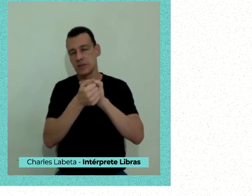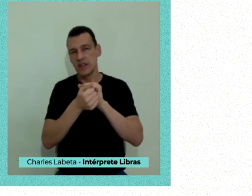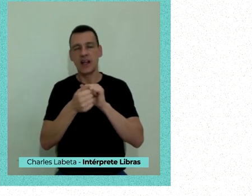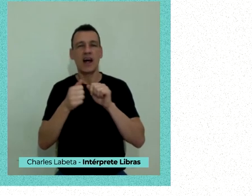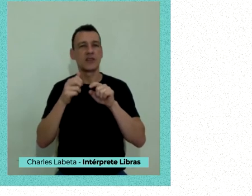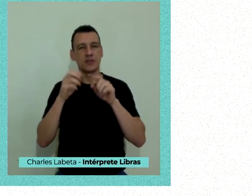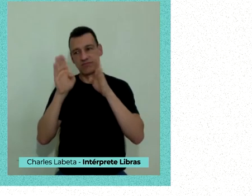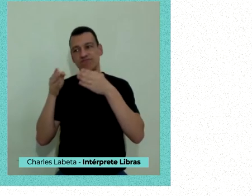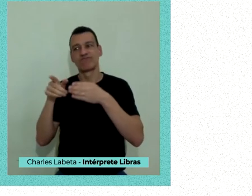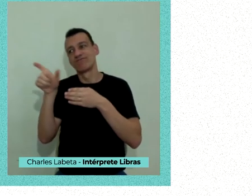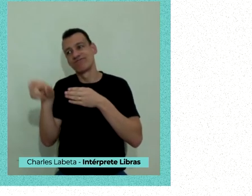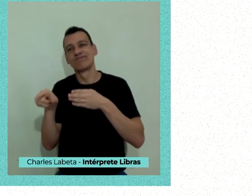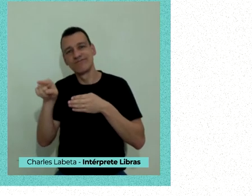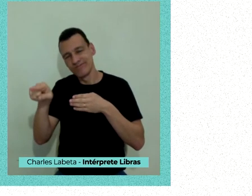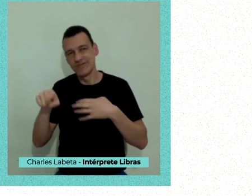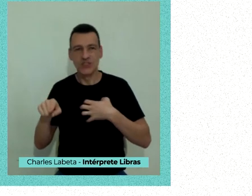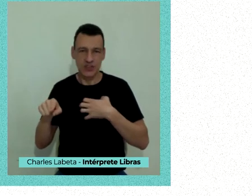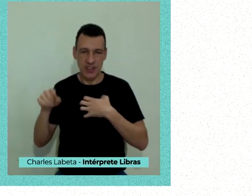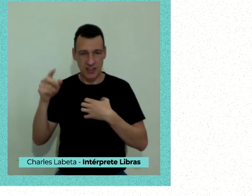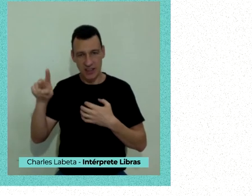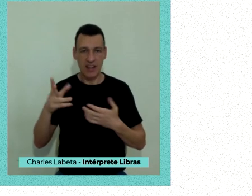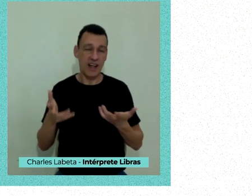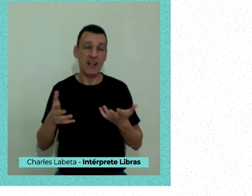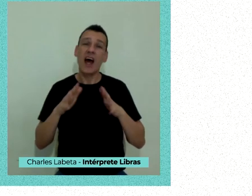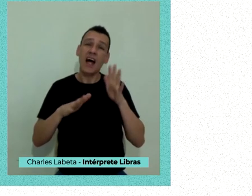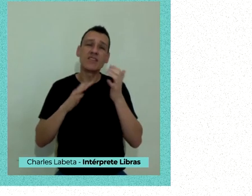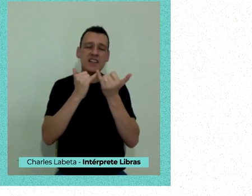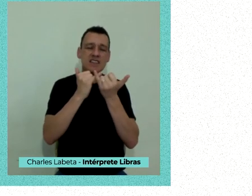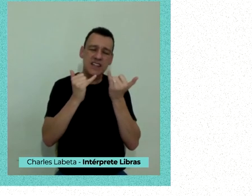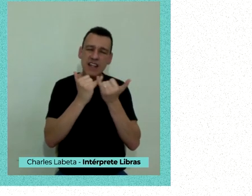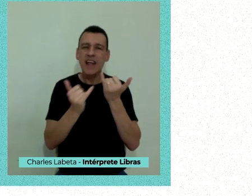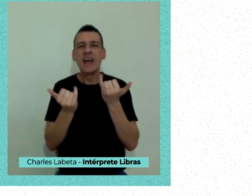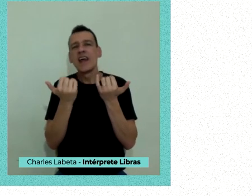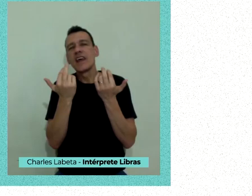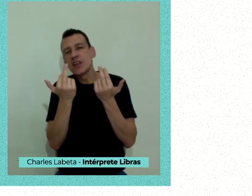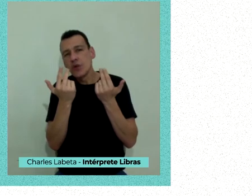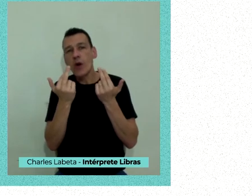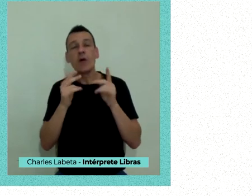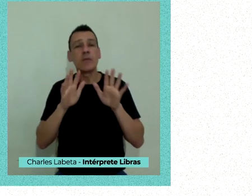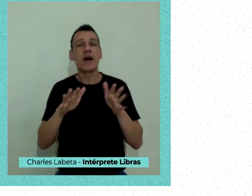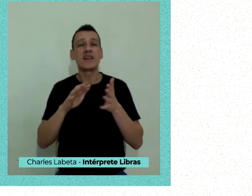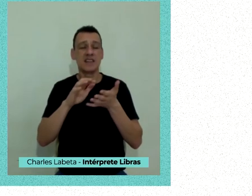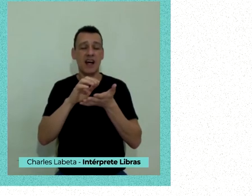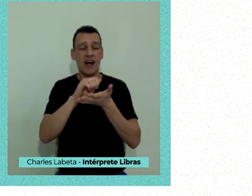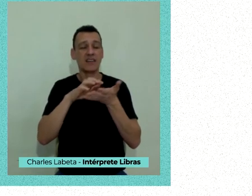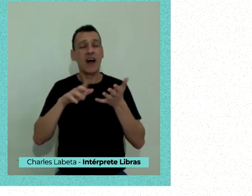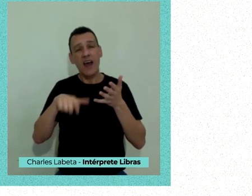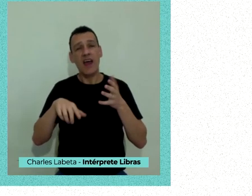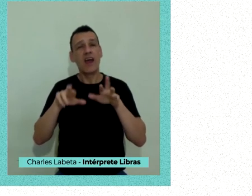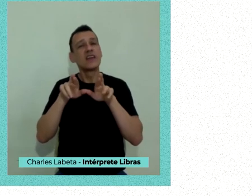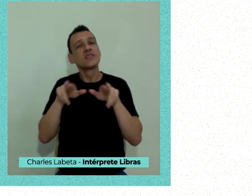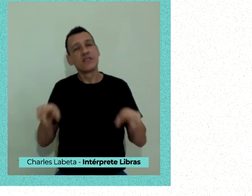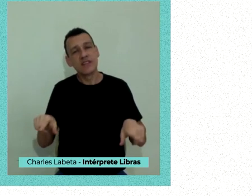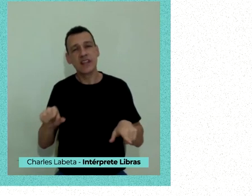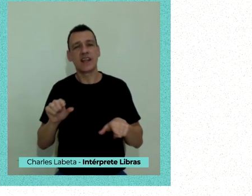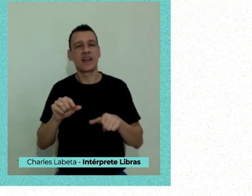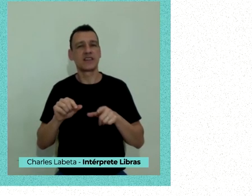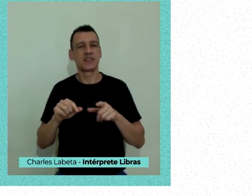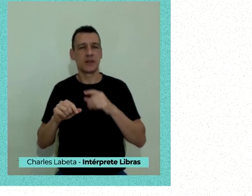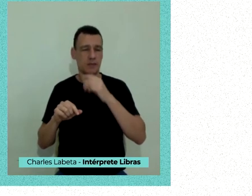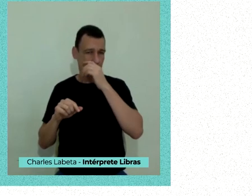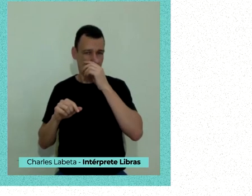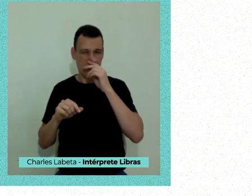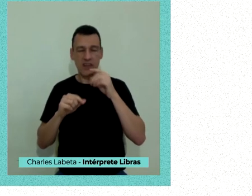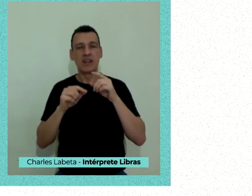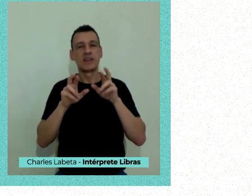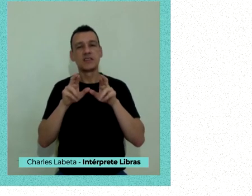ele, com conteúdos às vezes semelhantes aos dos colegas, mas atividades simplificadas porque nós julgamos ou acreditamos